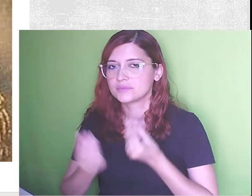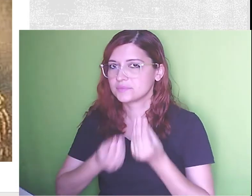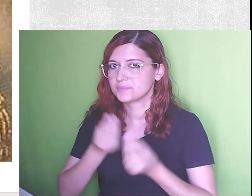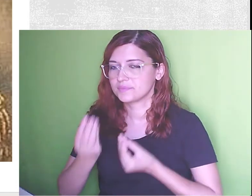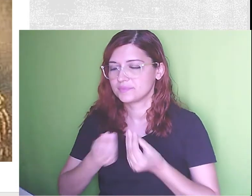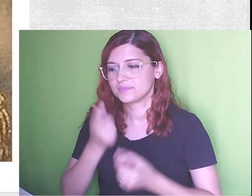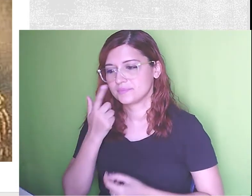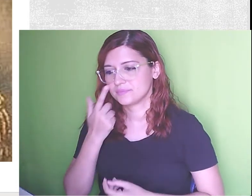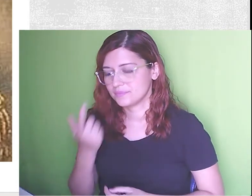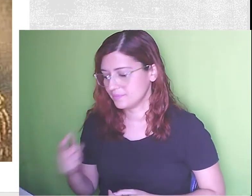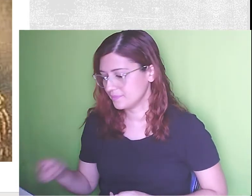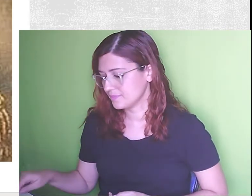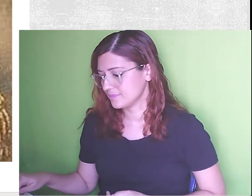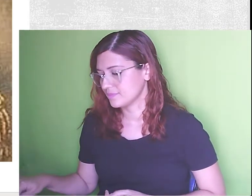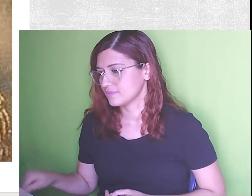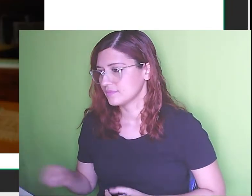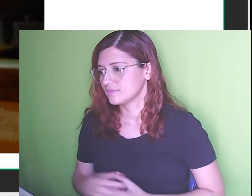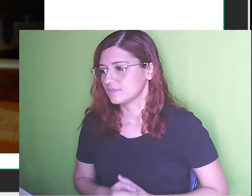Como foi o governo dele?